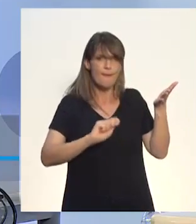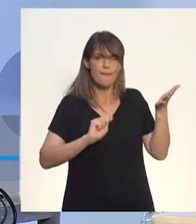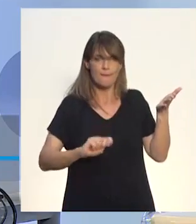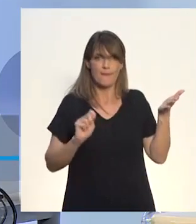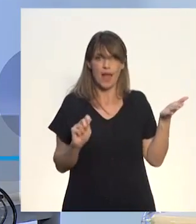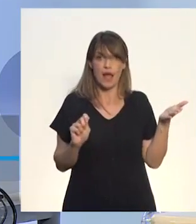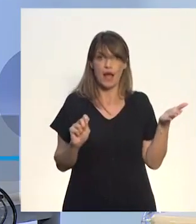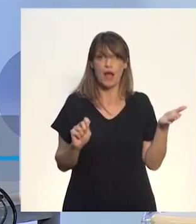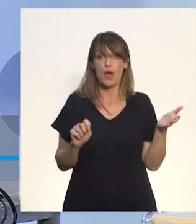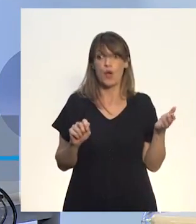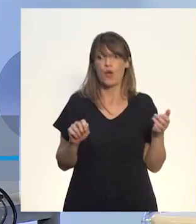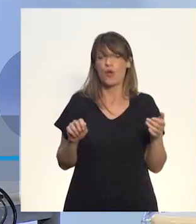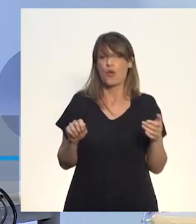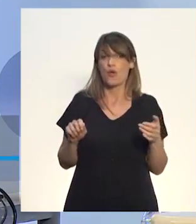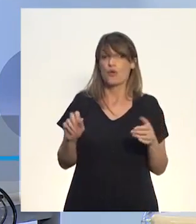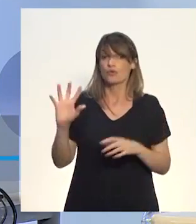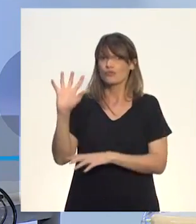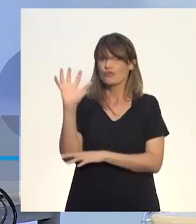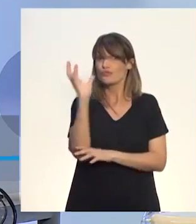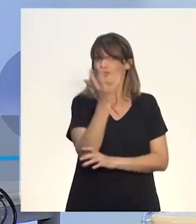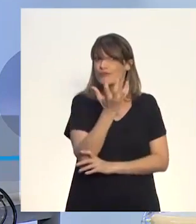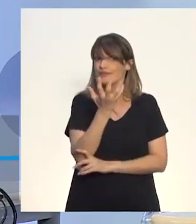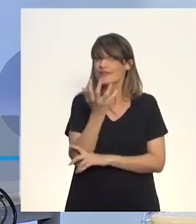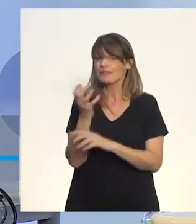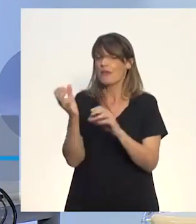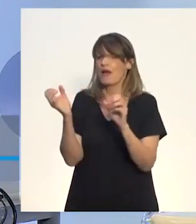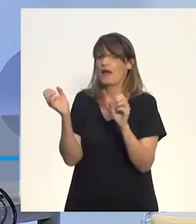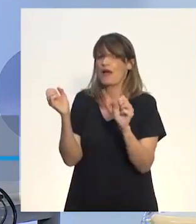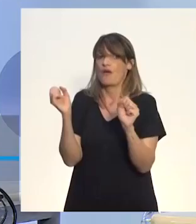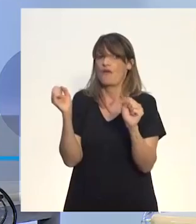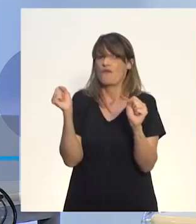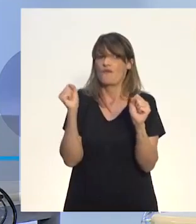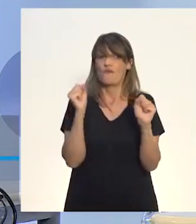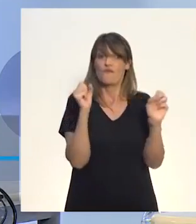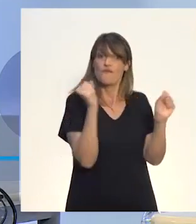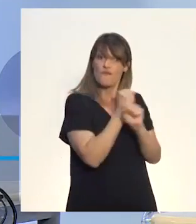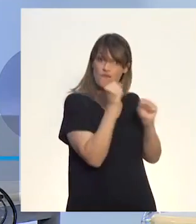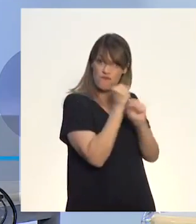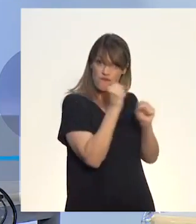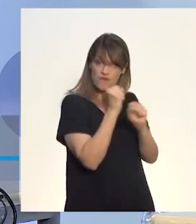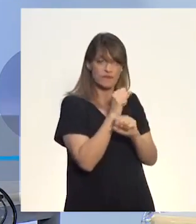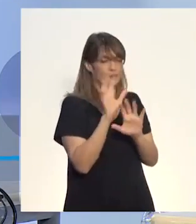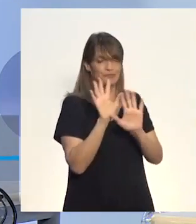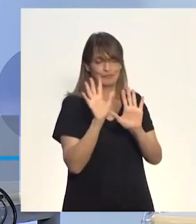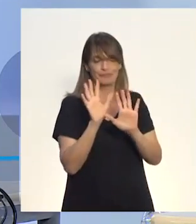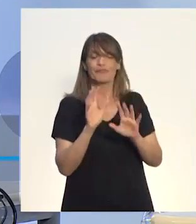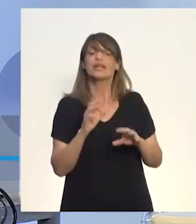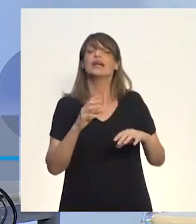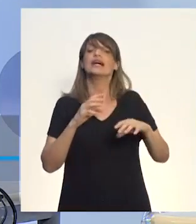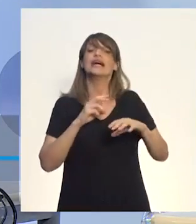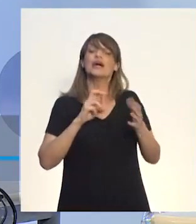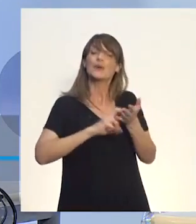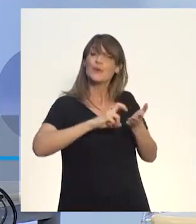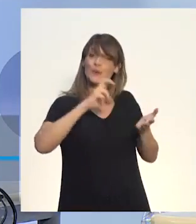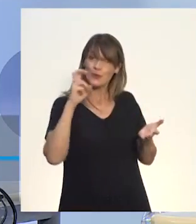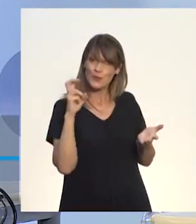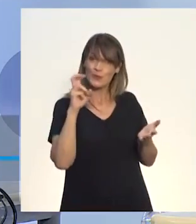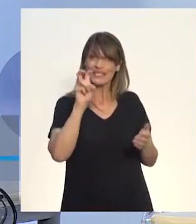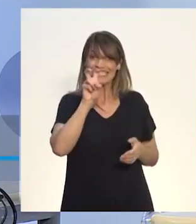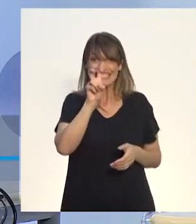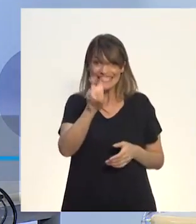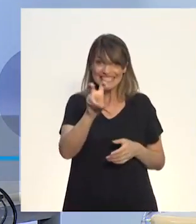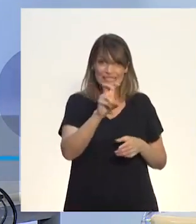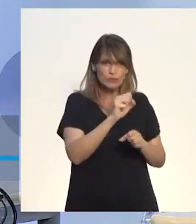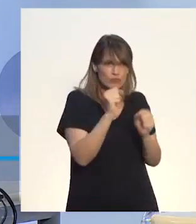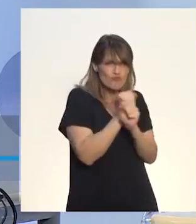dias de inverno, ou ao contrário, nos dias de inverno ele acordava às 5 da manhã. Nos dias de verão, então, que o